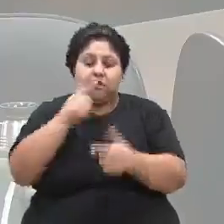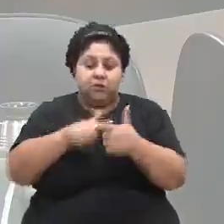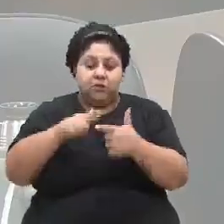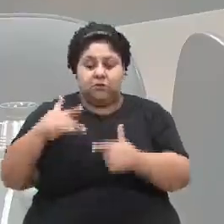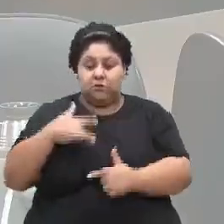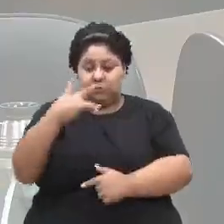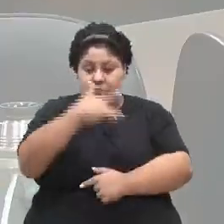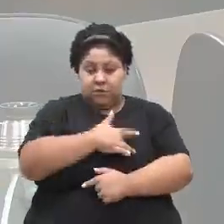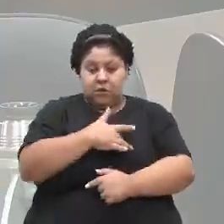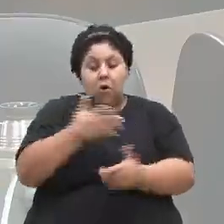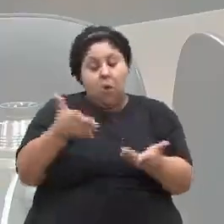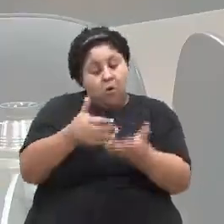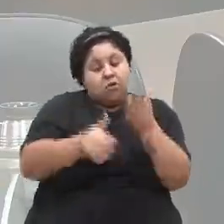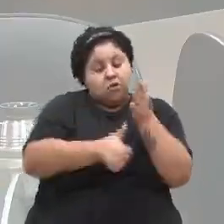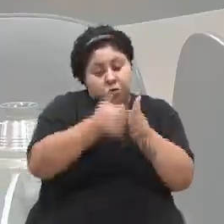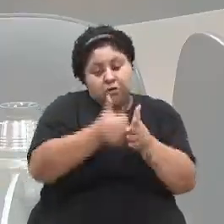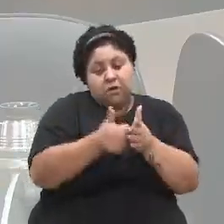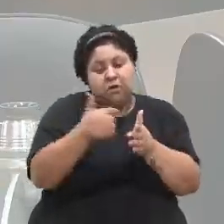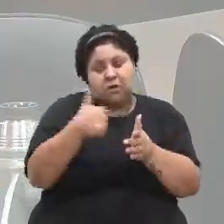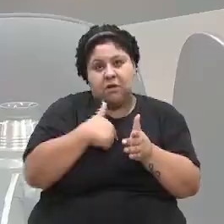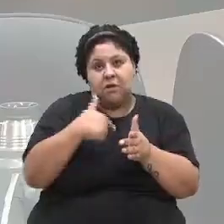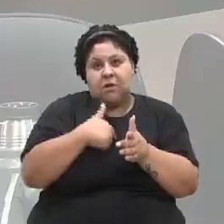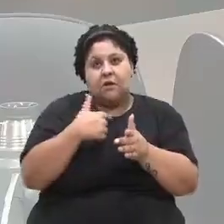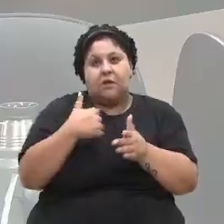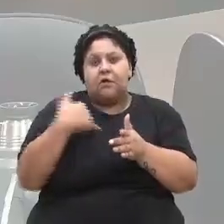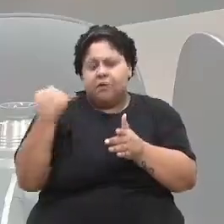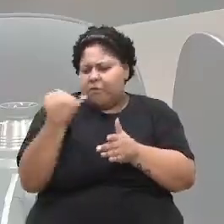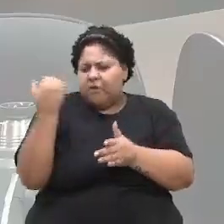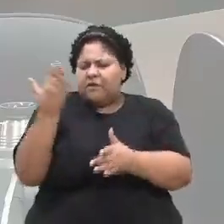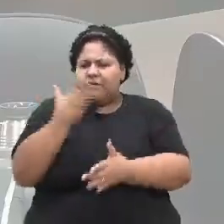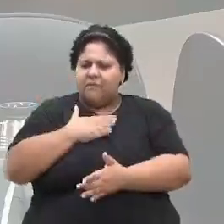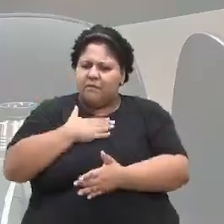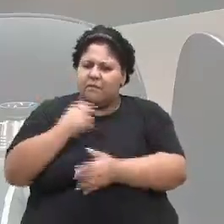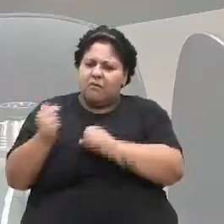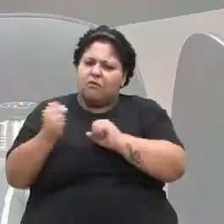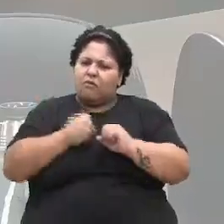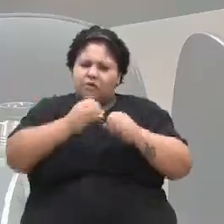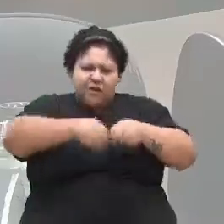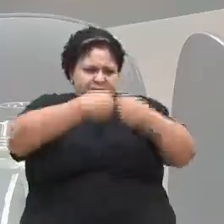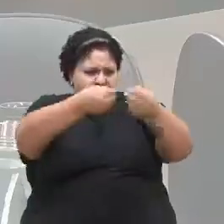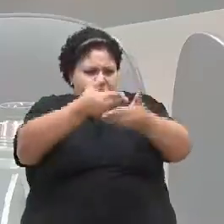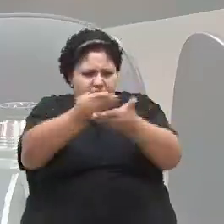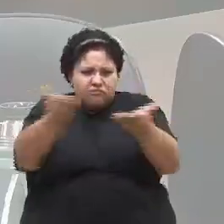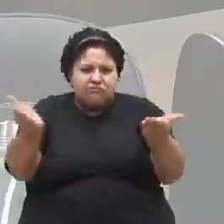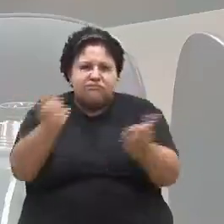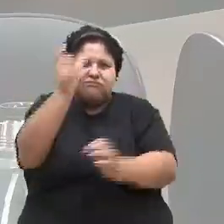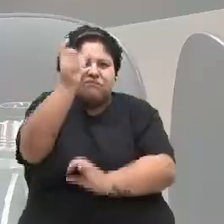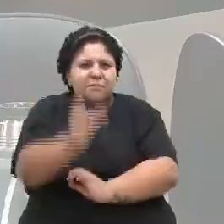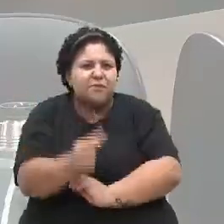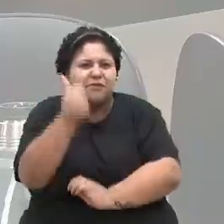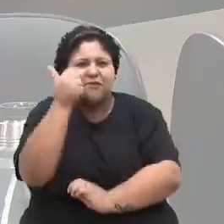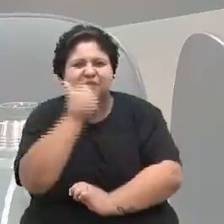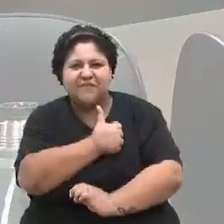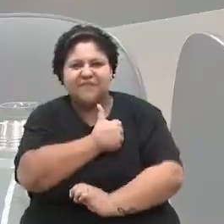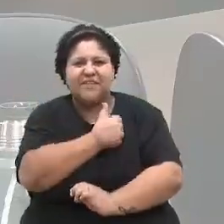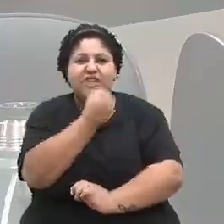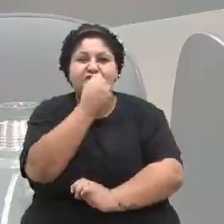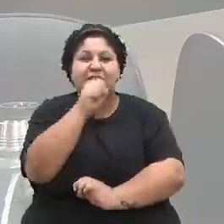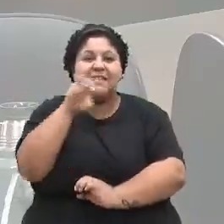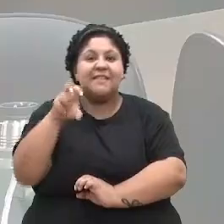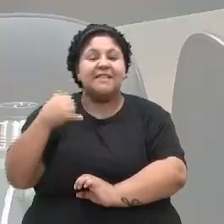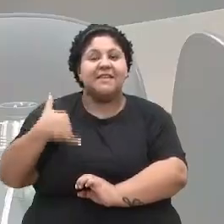praticamente recuperado, foi muito gratificante para mim poder ceder um espaço para uma pessoa, mulher de 85